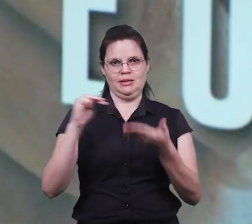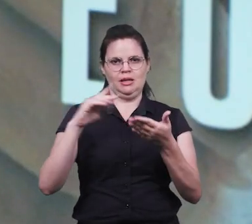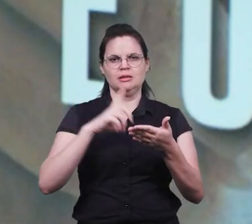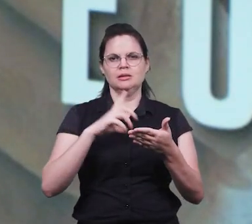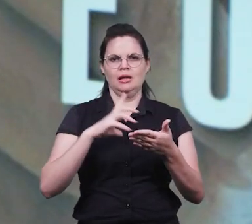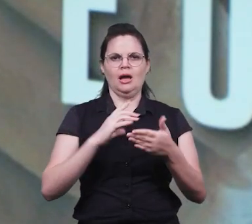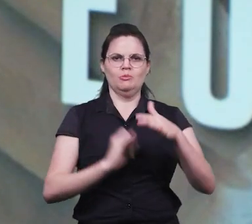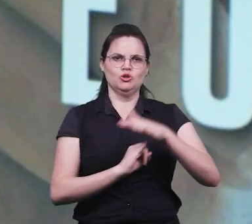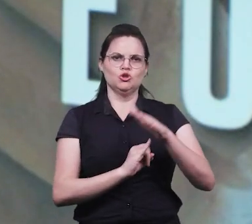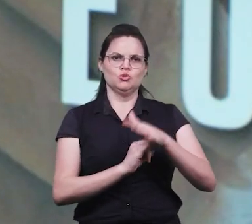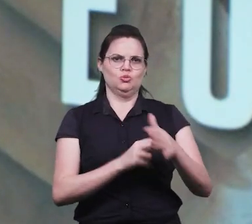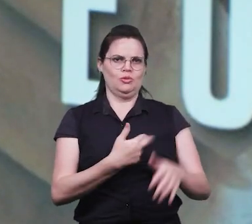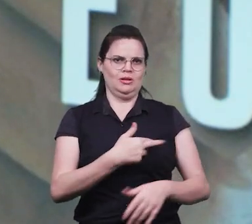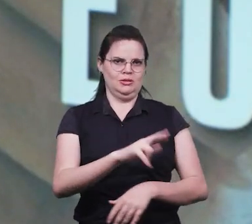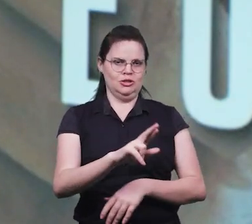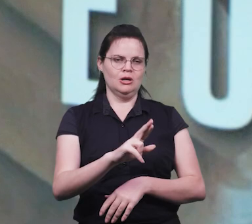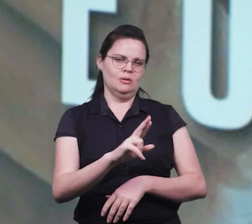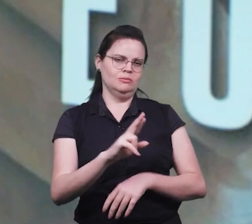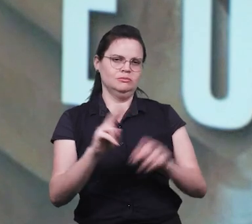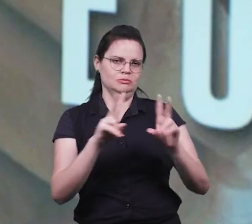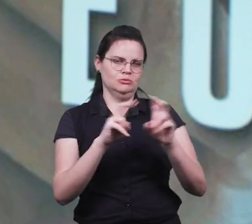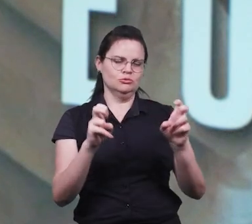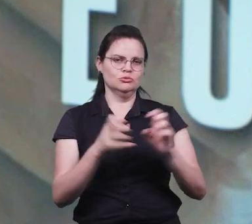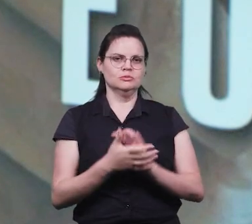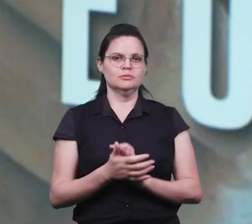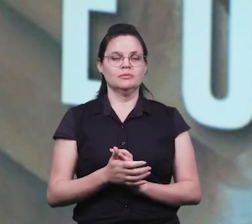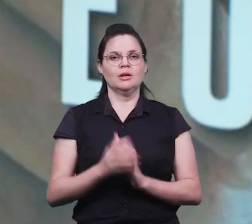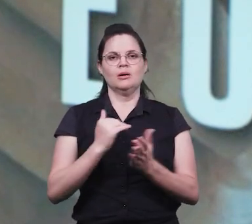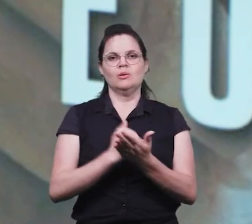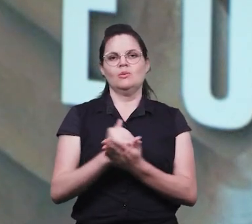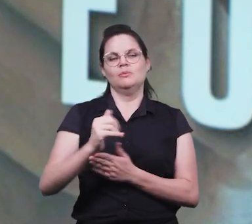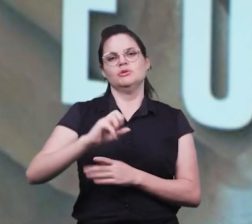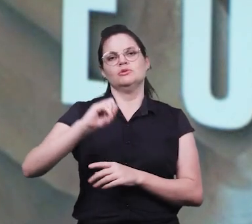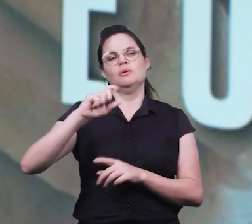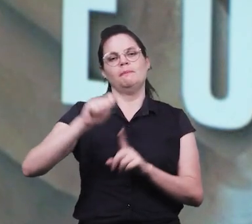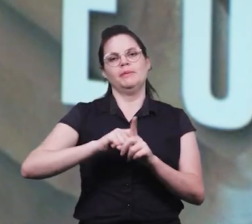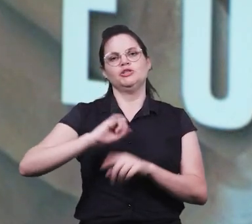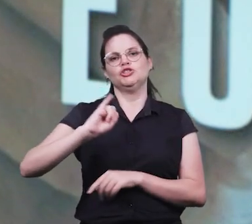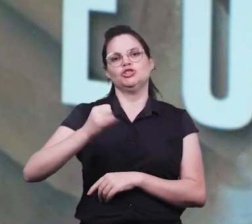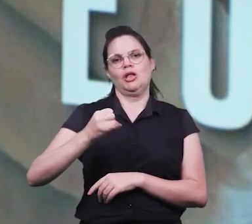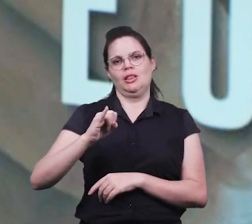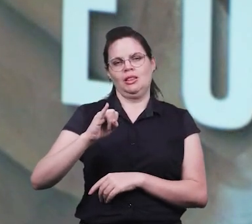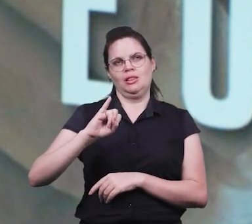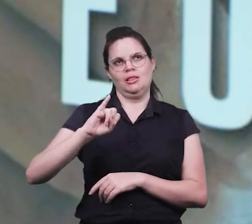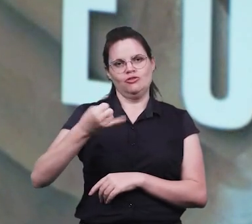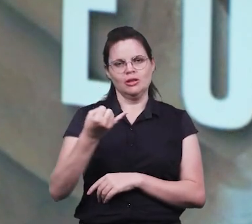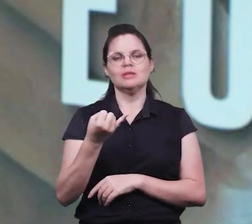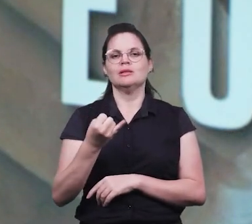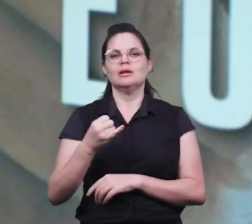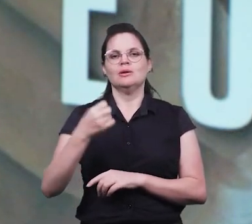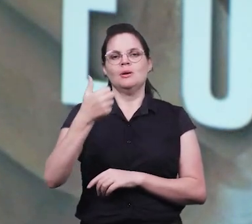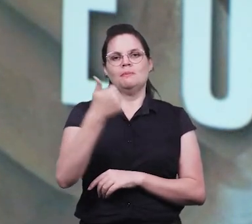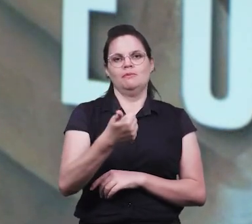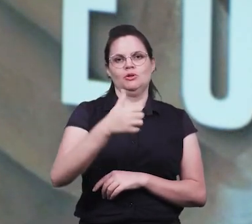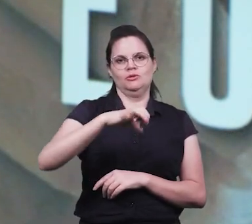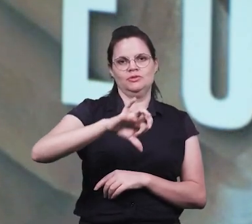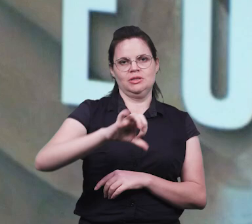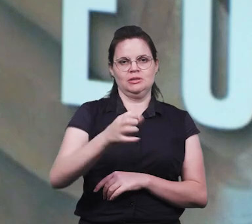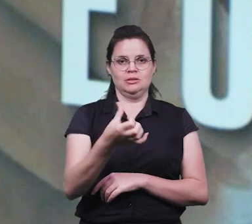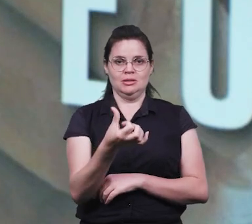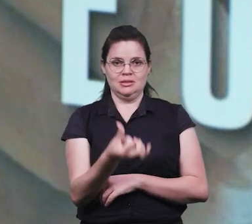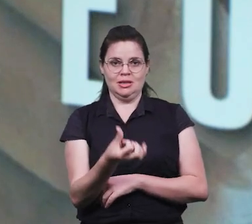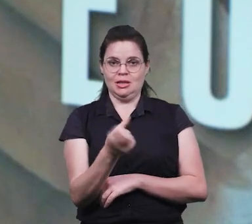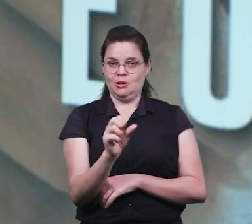religiosa, nasceu em janeiro de 1968, no município de Vila Velha, Estado do Espírito Santo,